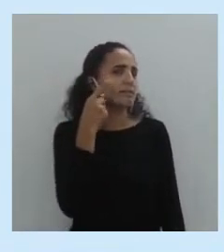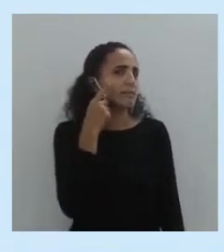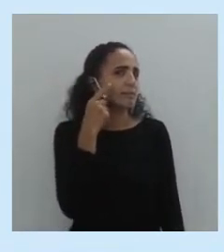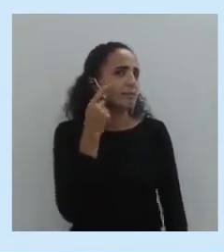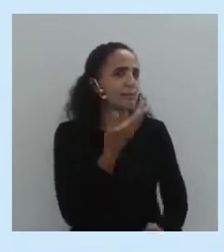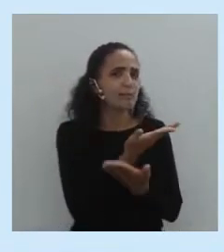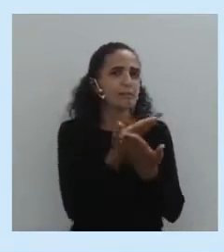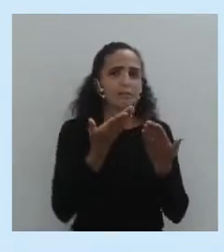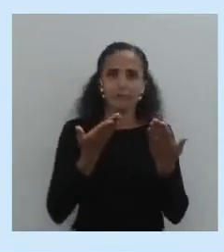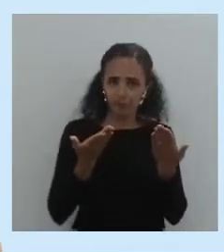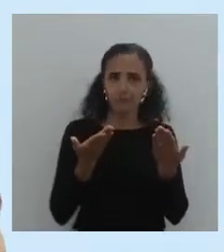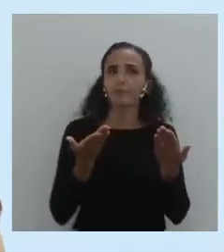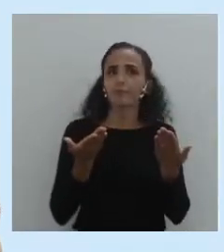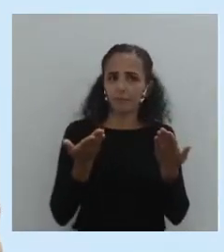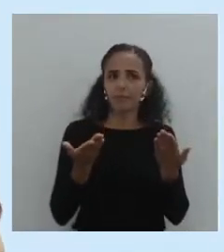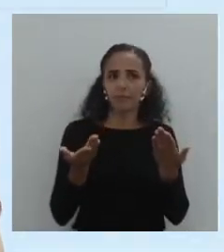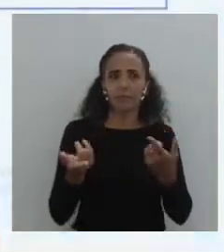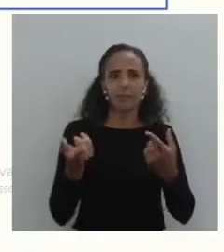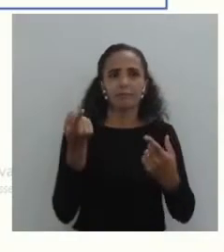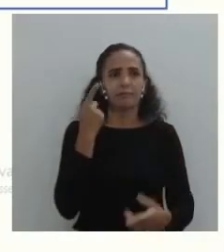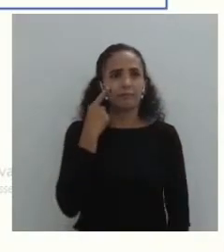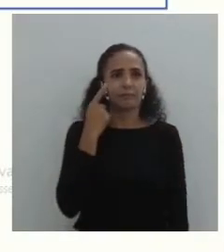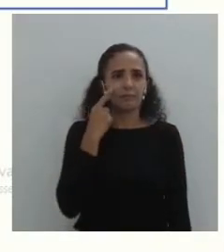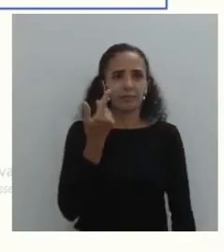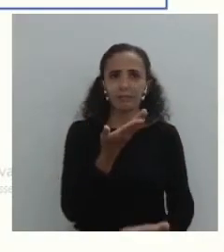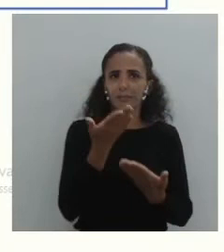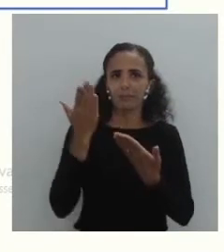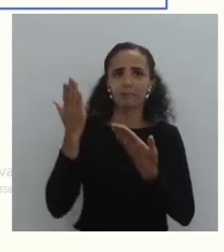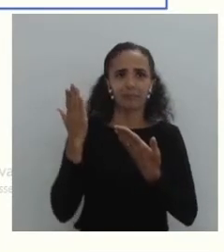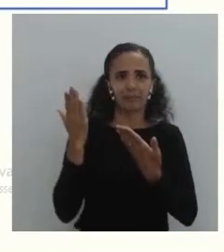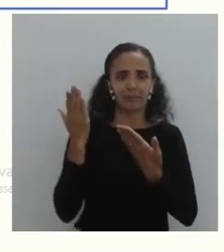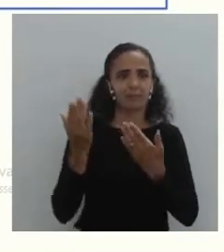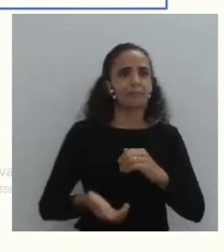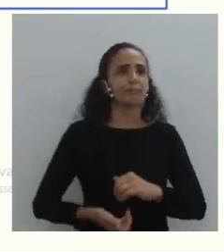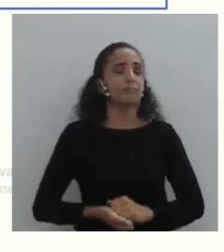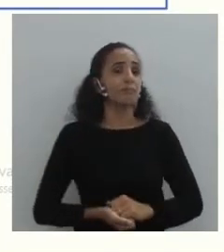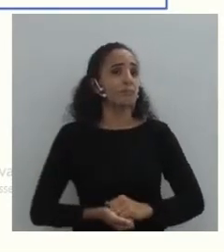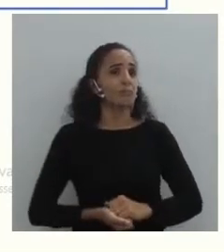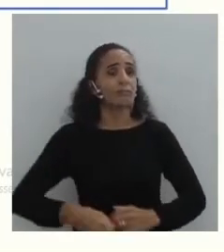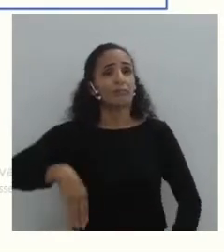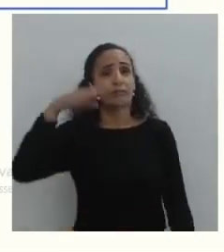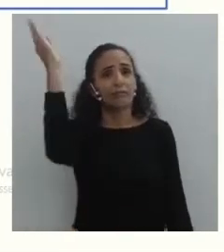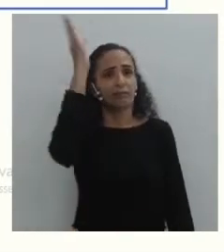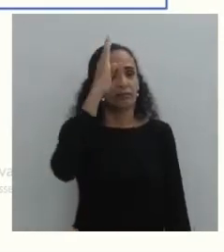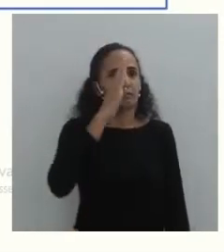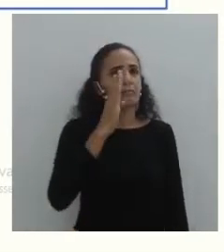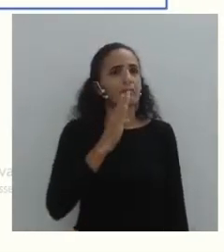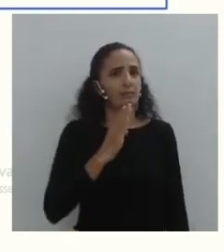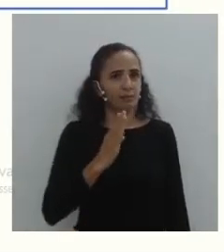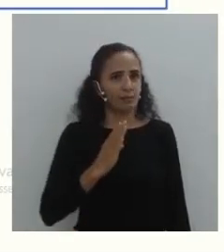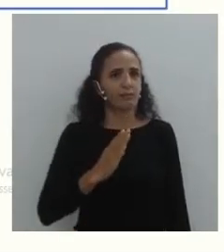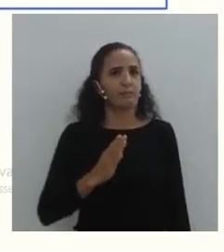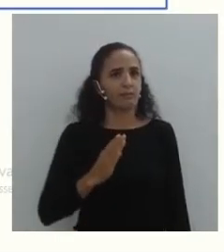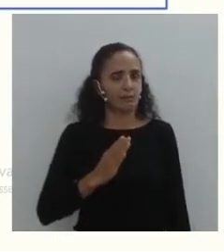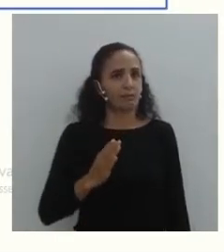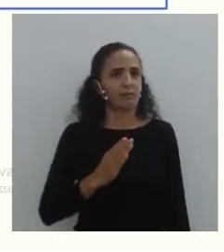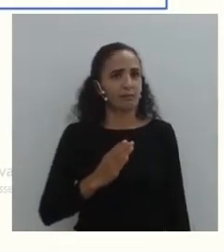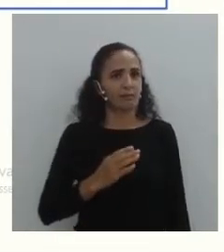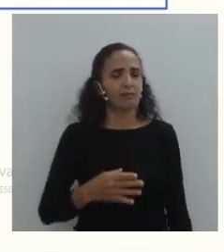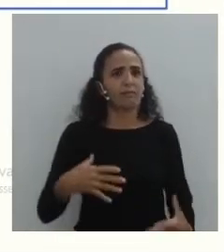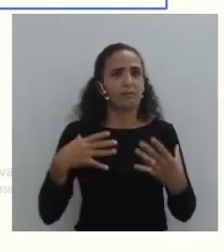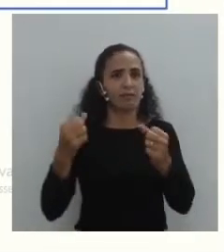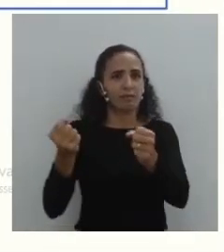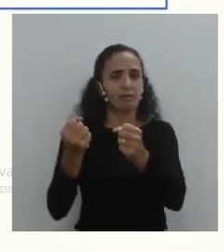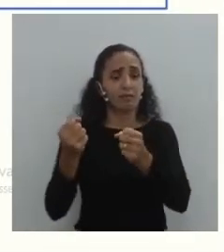observar isso. Veja só aqui na tela o que eu trago para vocês. O Brasil acolhe